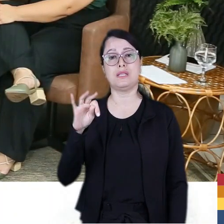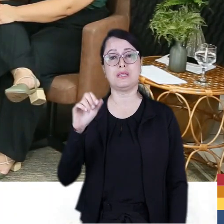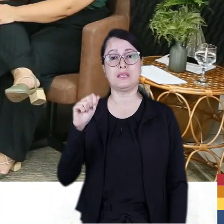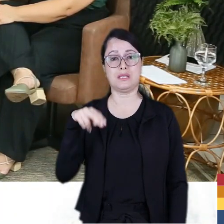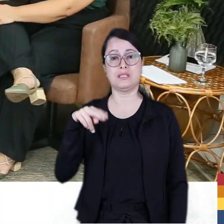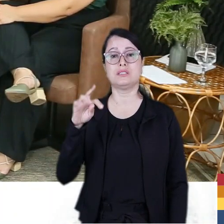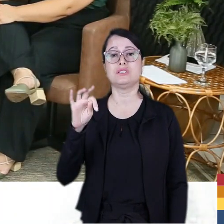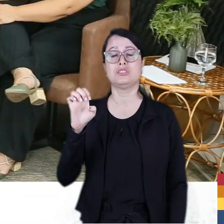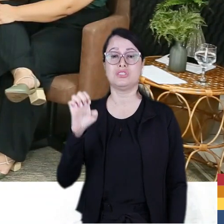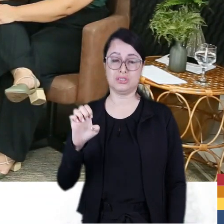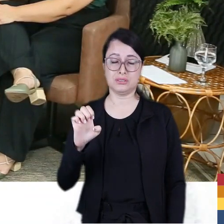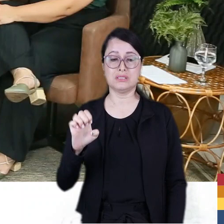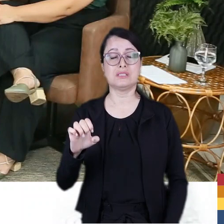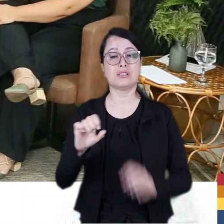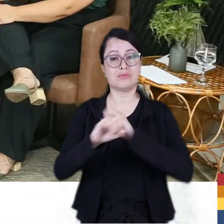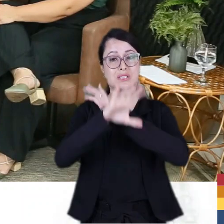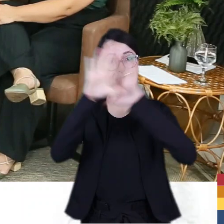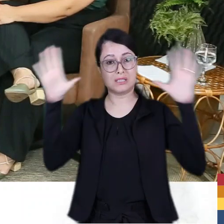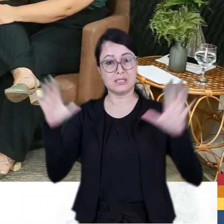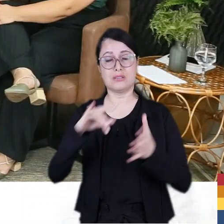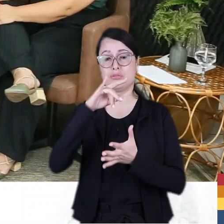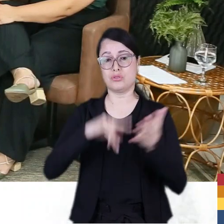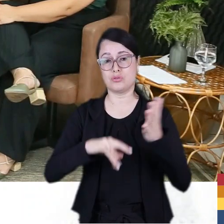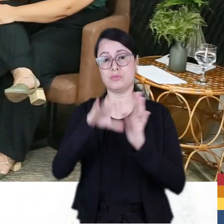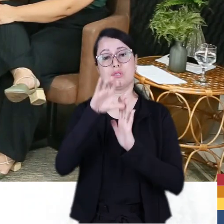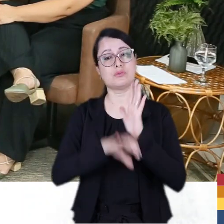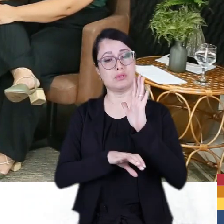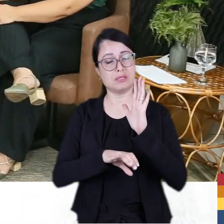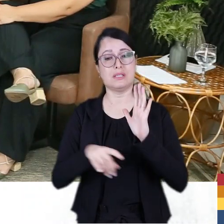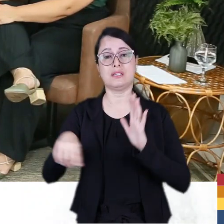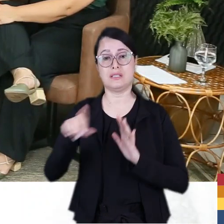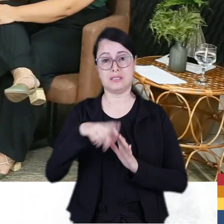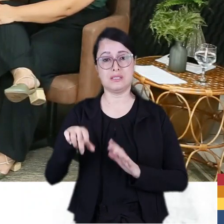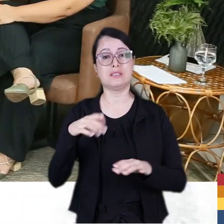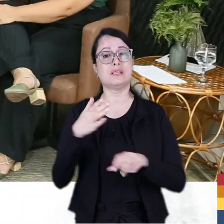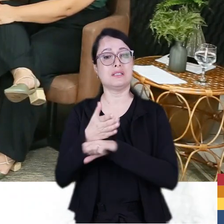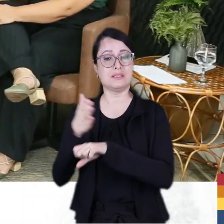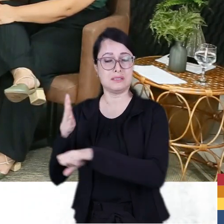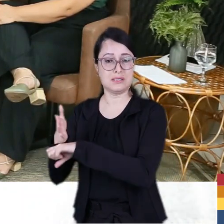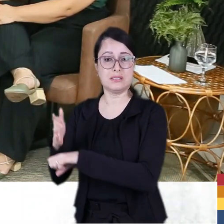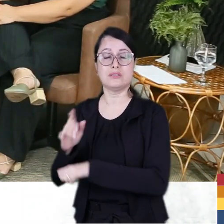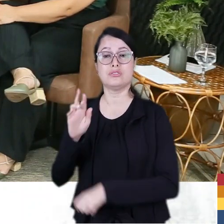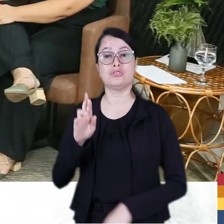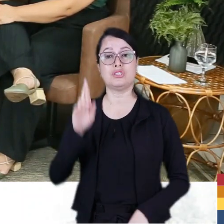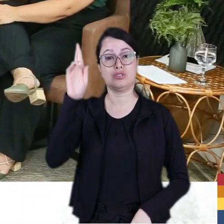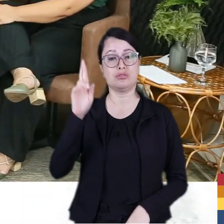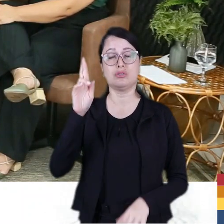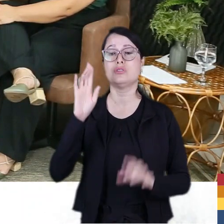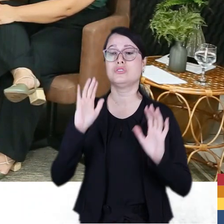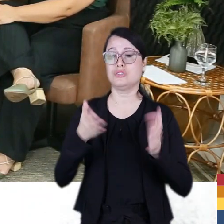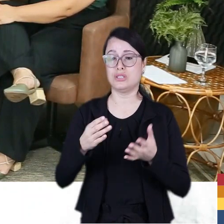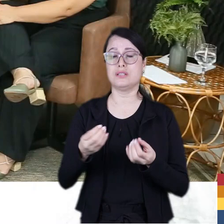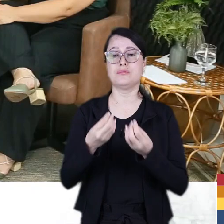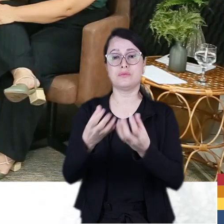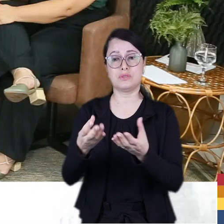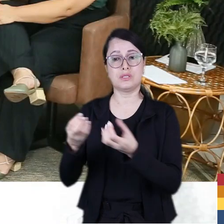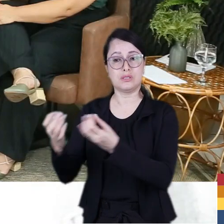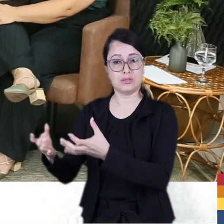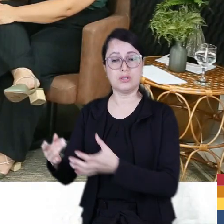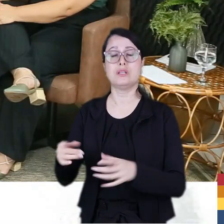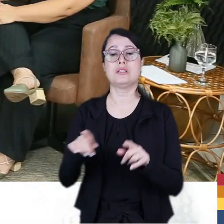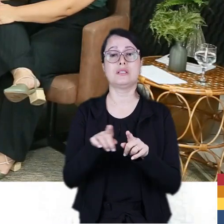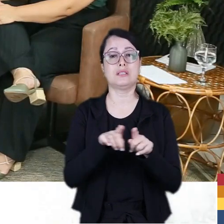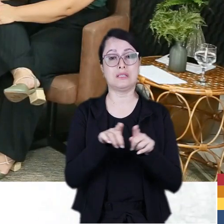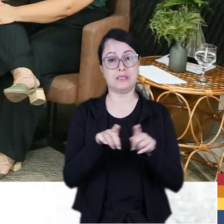concomitante a modalidade subsequente mas qual é o foco do nosso quinto itinerário a formação técnica e